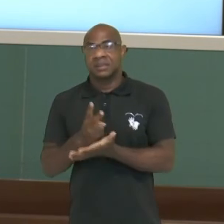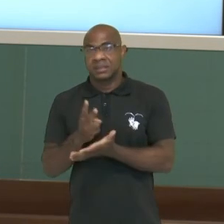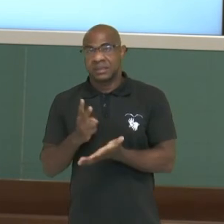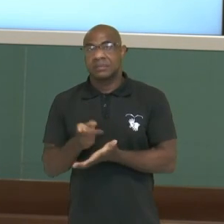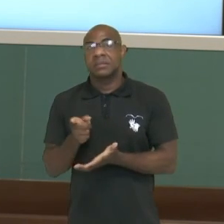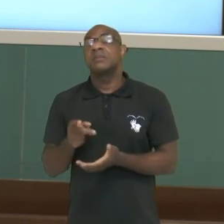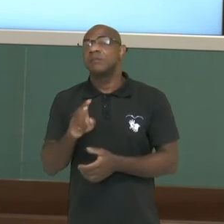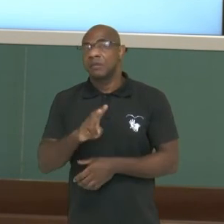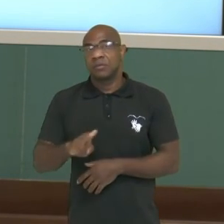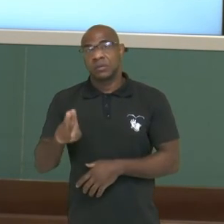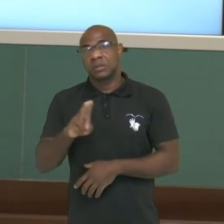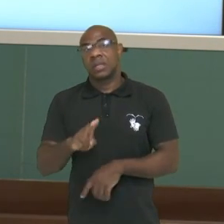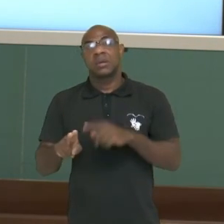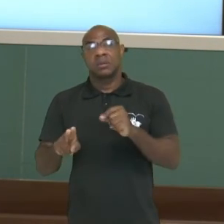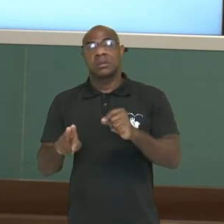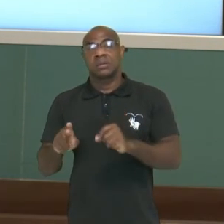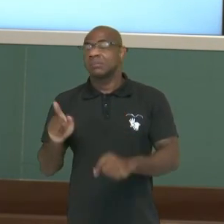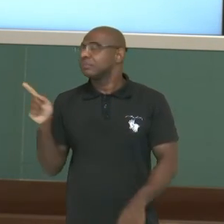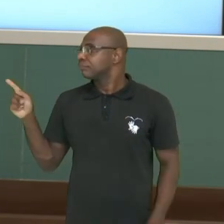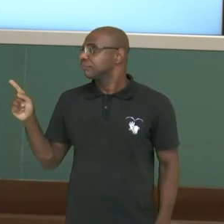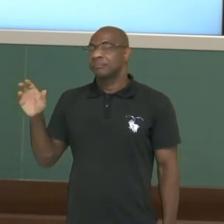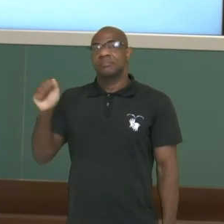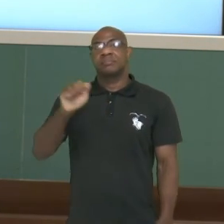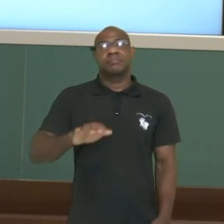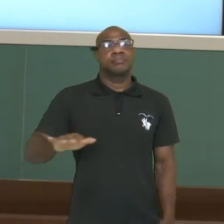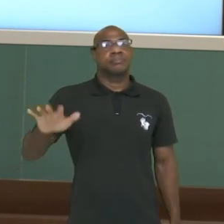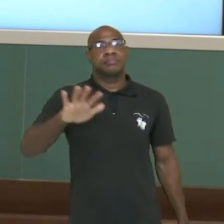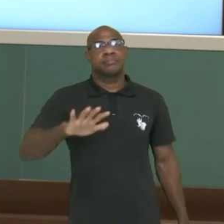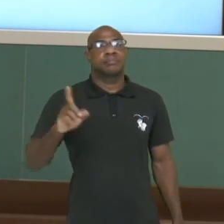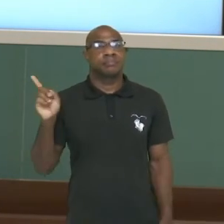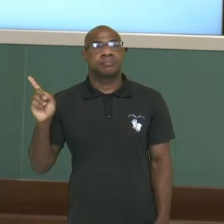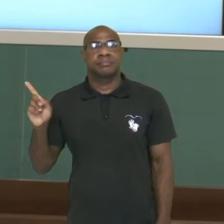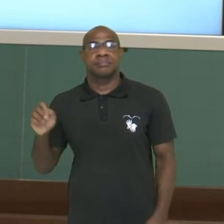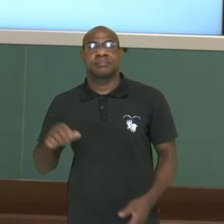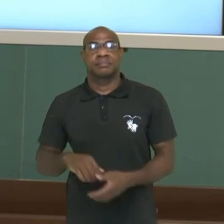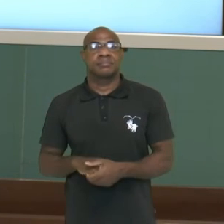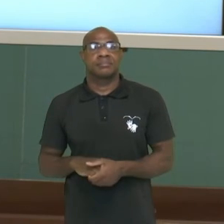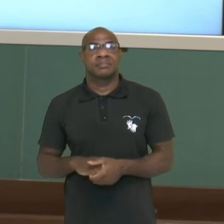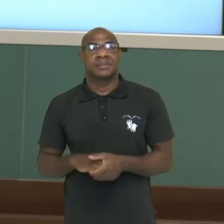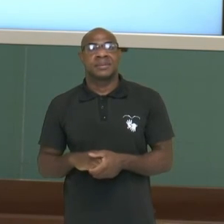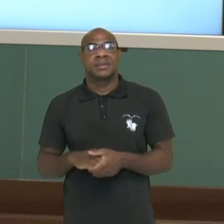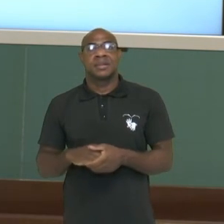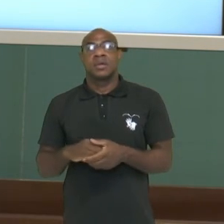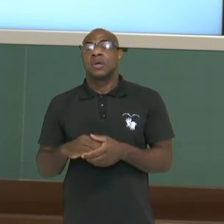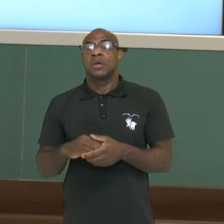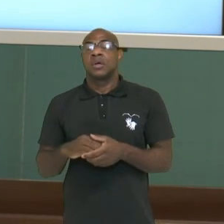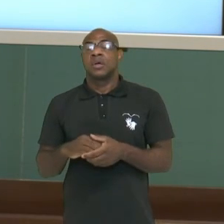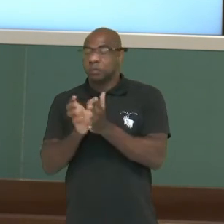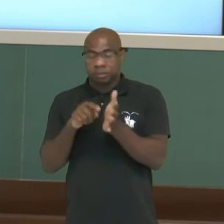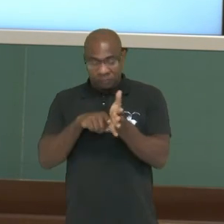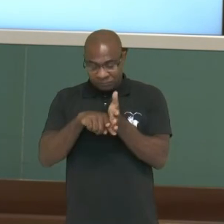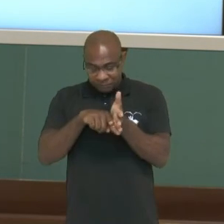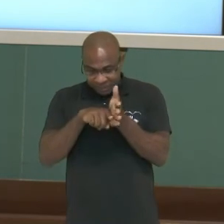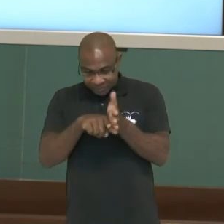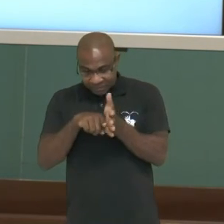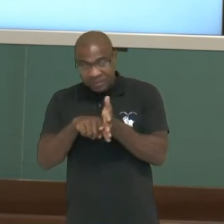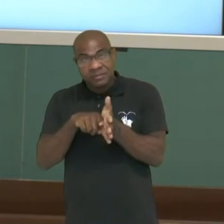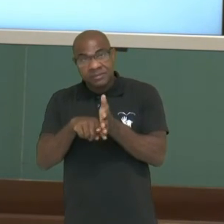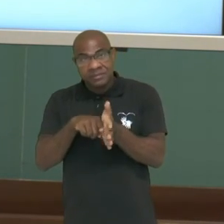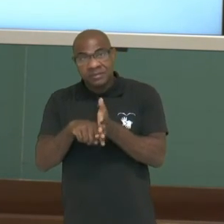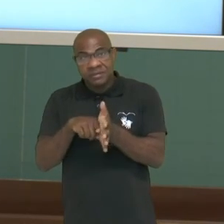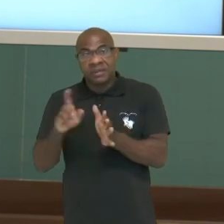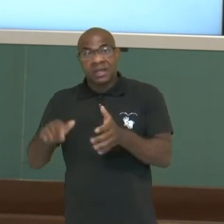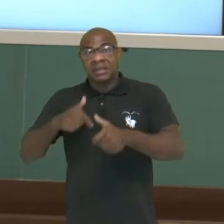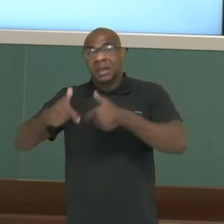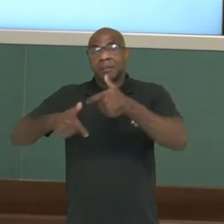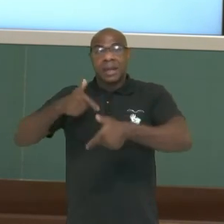também. Então, aqui nós vemos uma fotografia, né, de cientistas chineses já atuando na região do Ártico, né? Olha só.